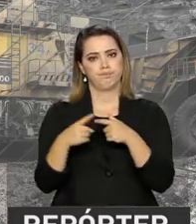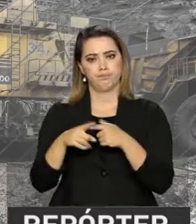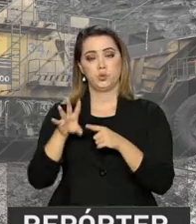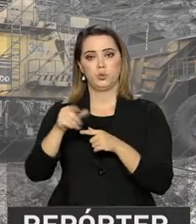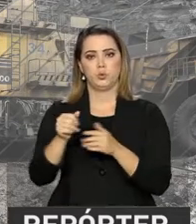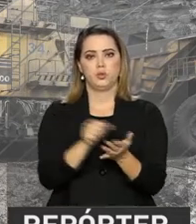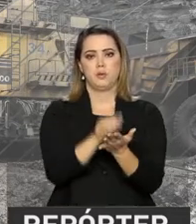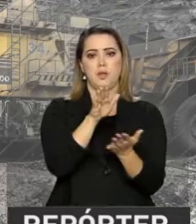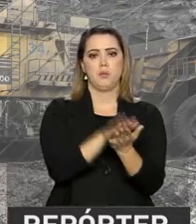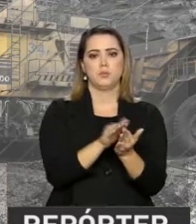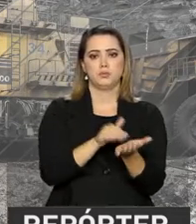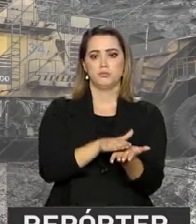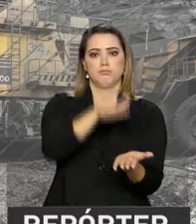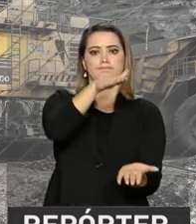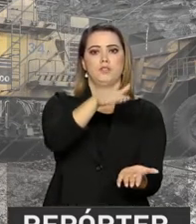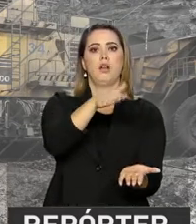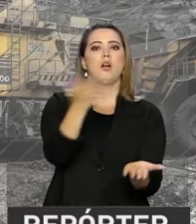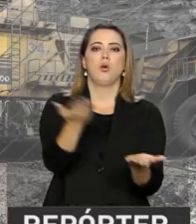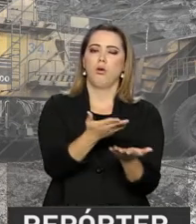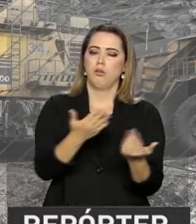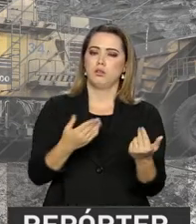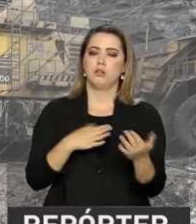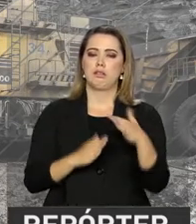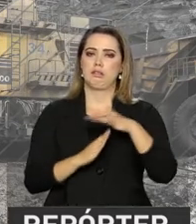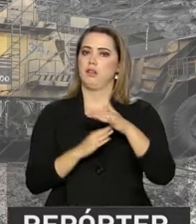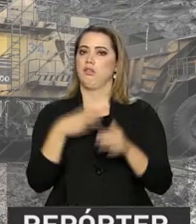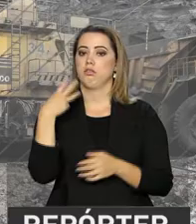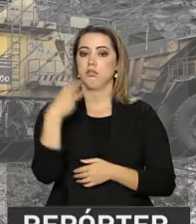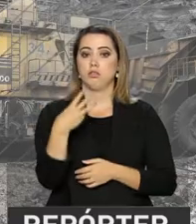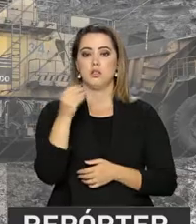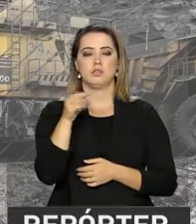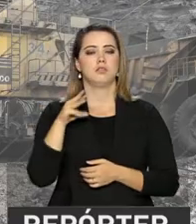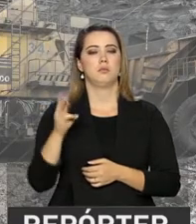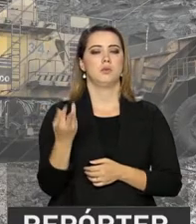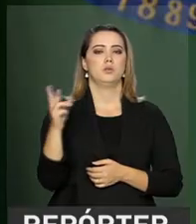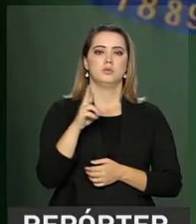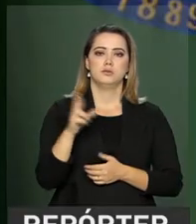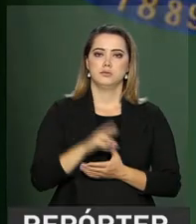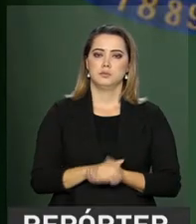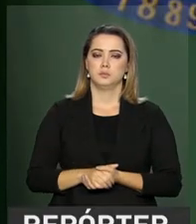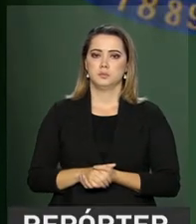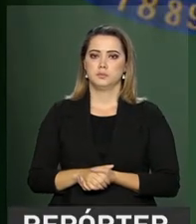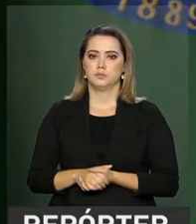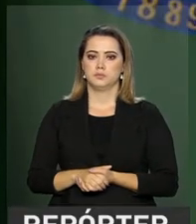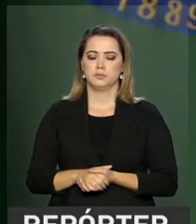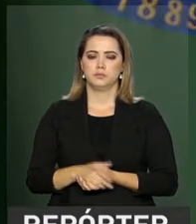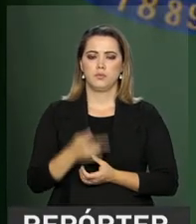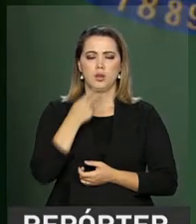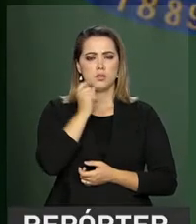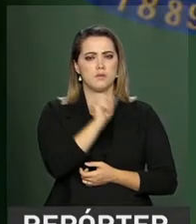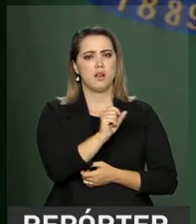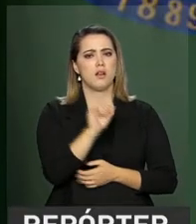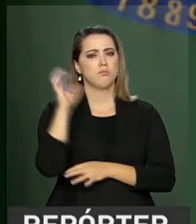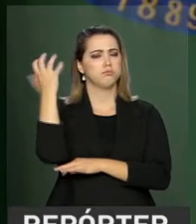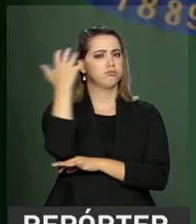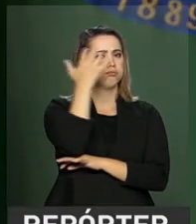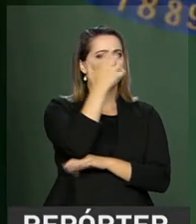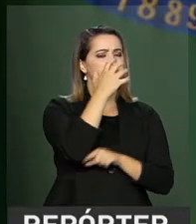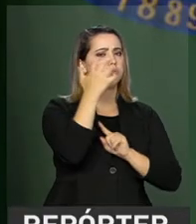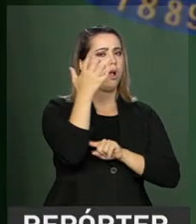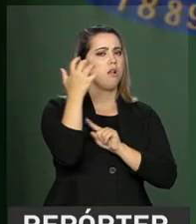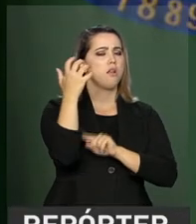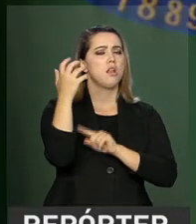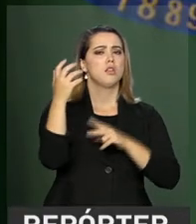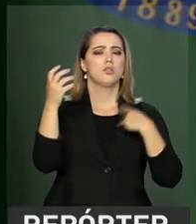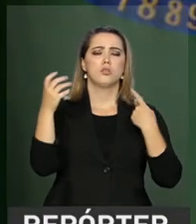para quem descumprir as regras que passam a ter teto de 30 milhões de reais quando falamos em meio ambiente nos tornamos clara